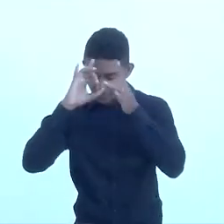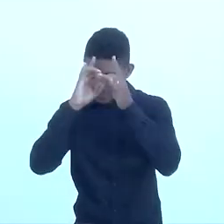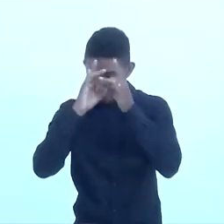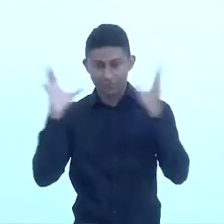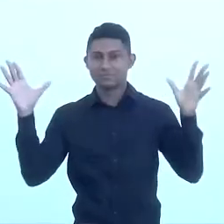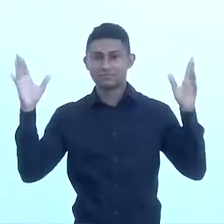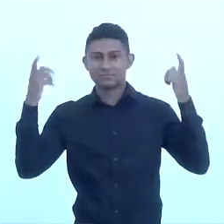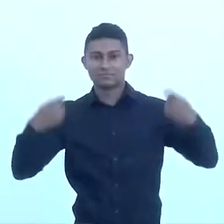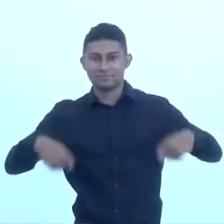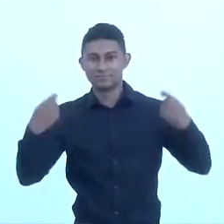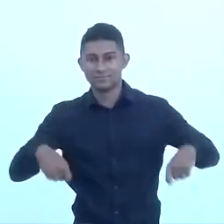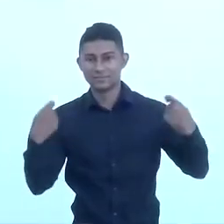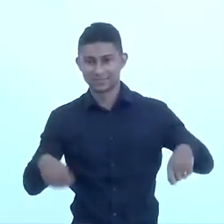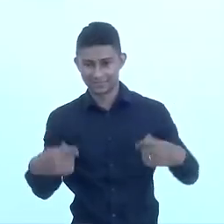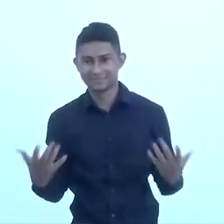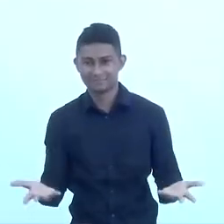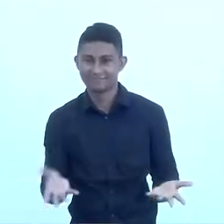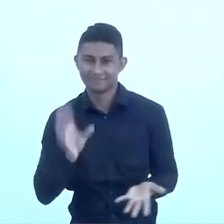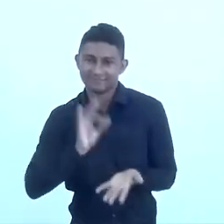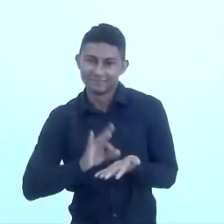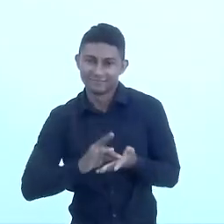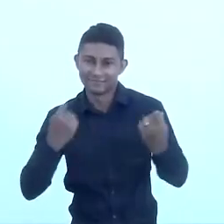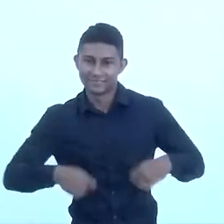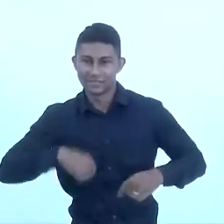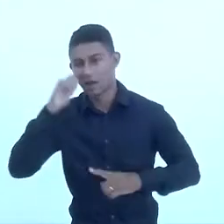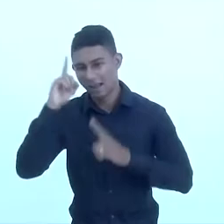desencapado, né? Tomar o choque, né?